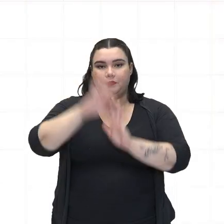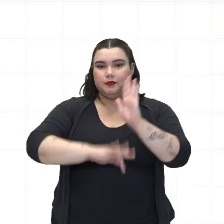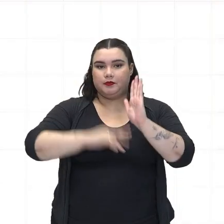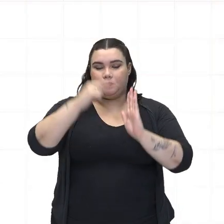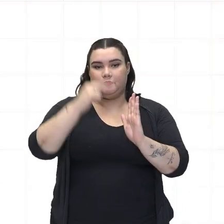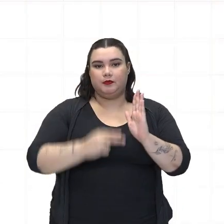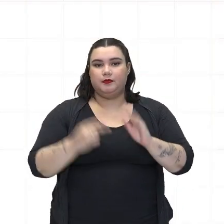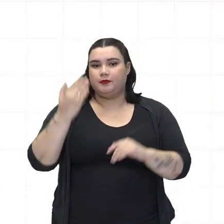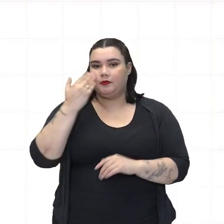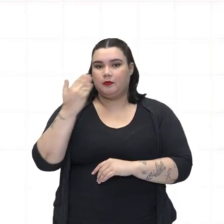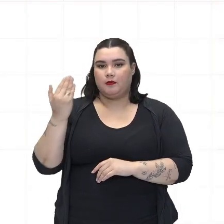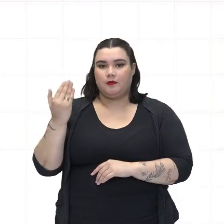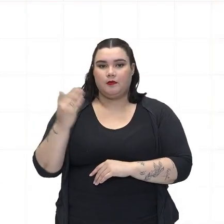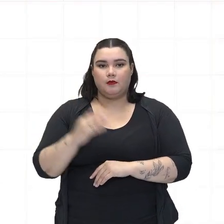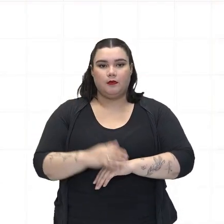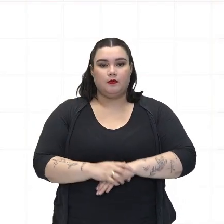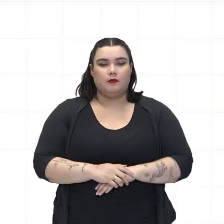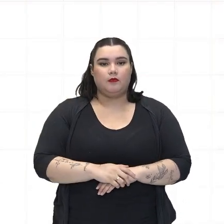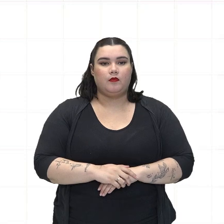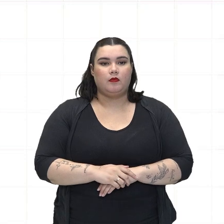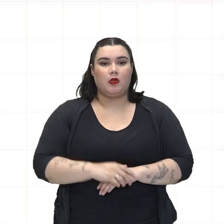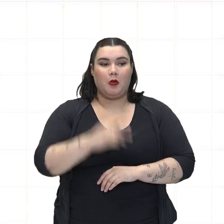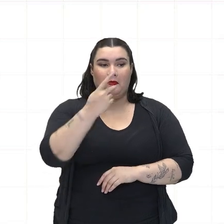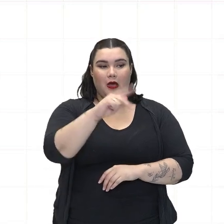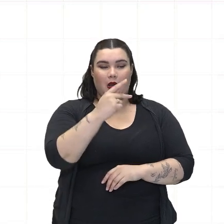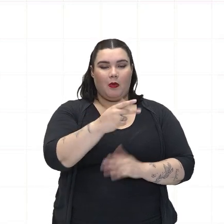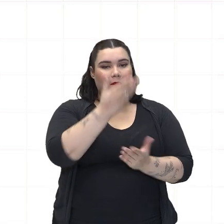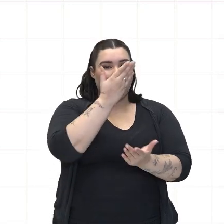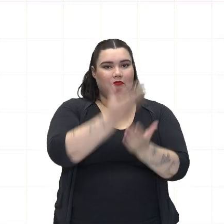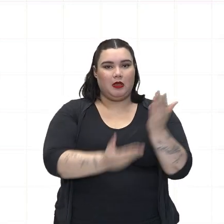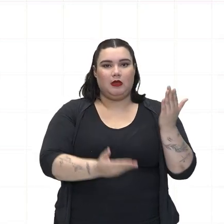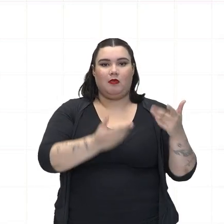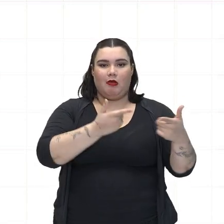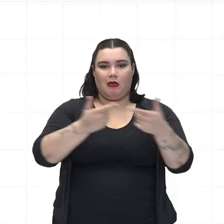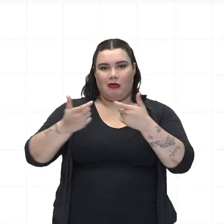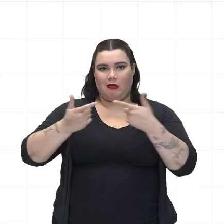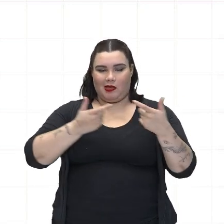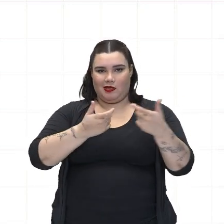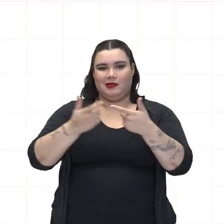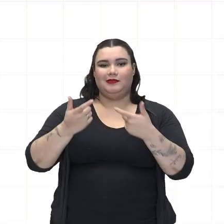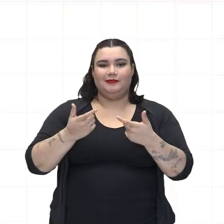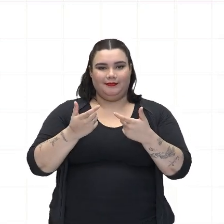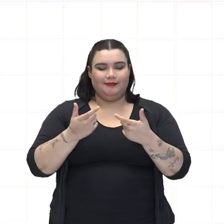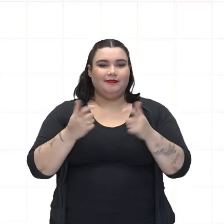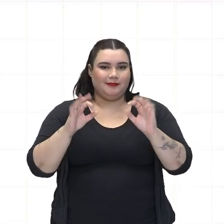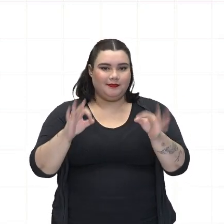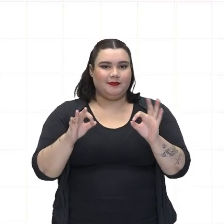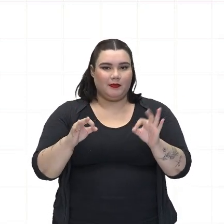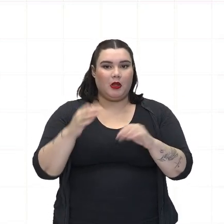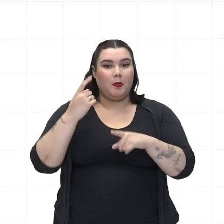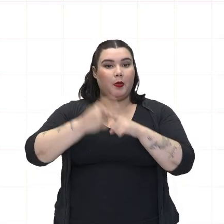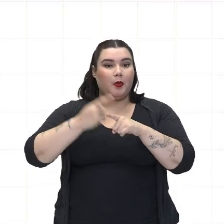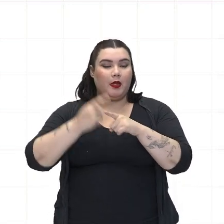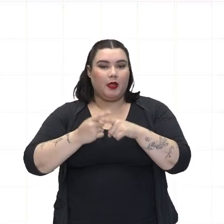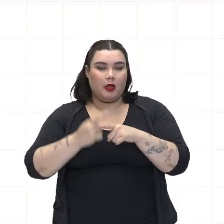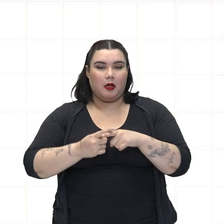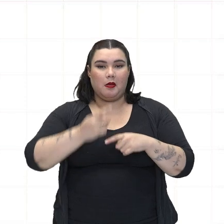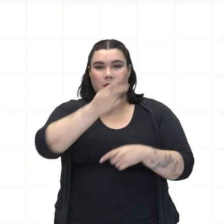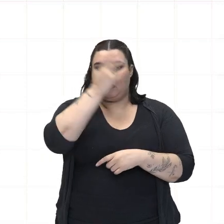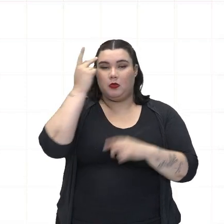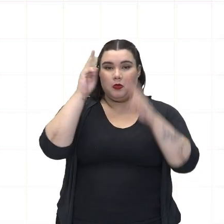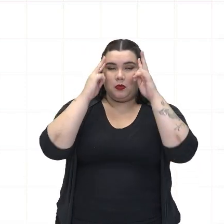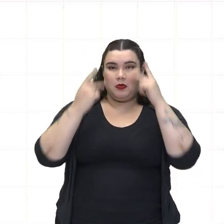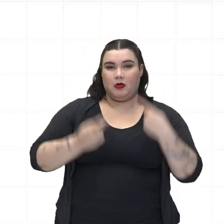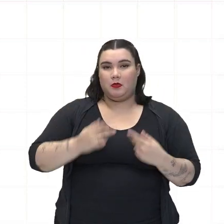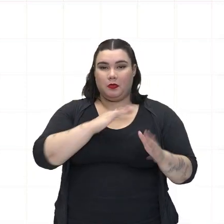galera. O Paraguai saiu da guerra como o país mais prejudicado, como eu falei para vocês. Além das perdas humanas